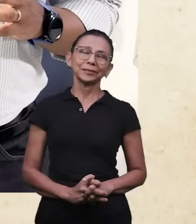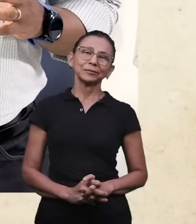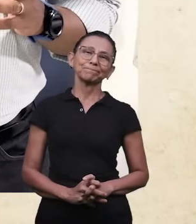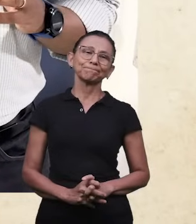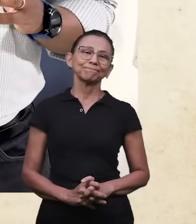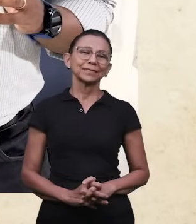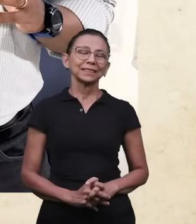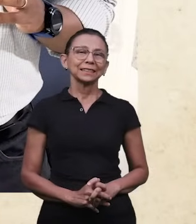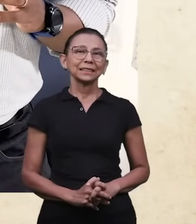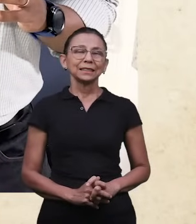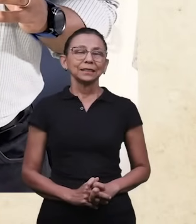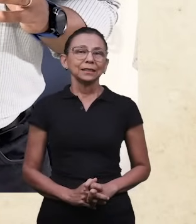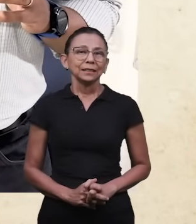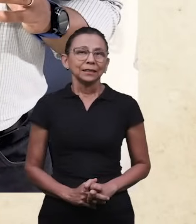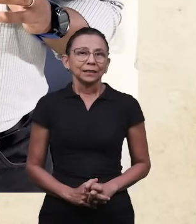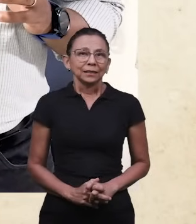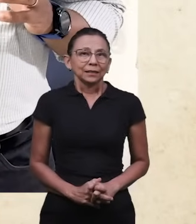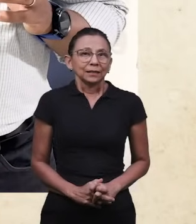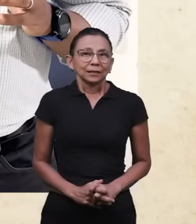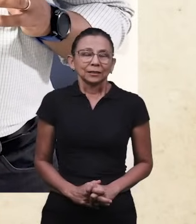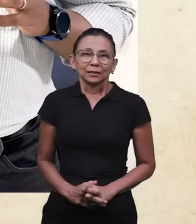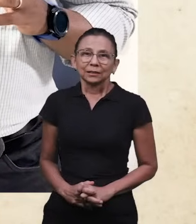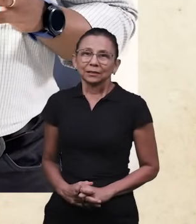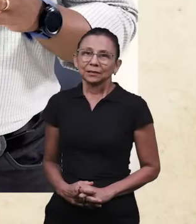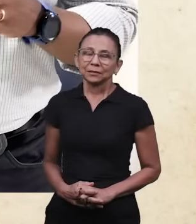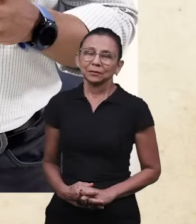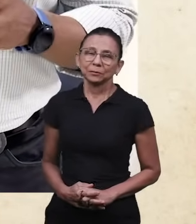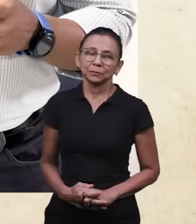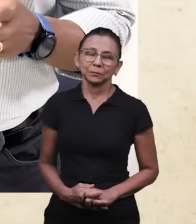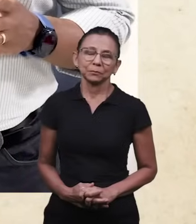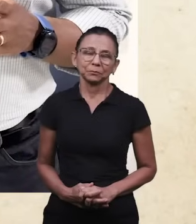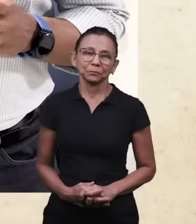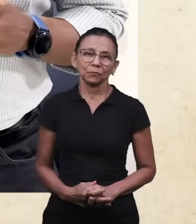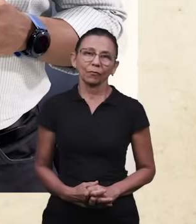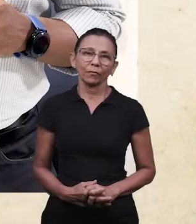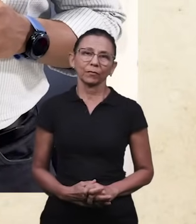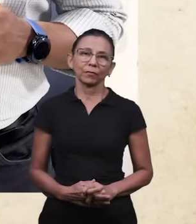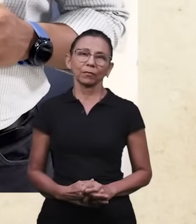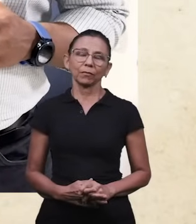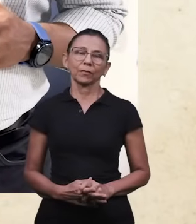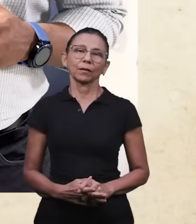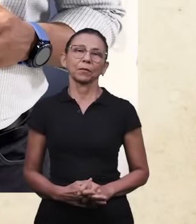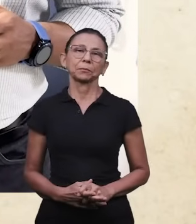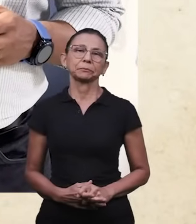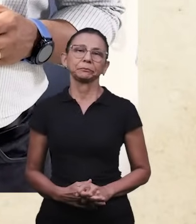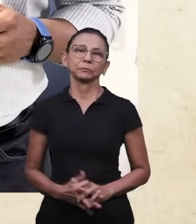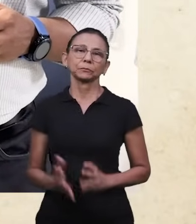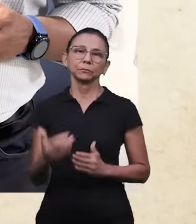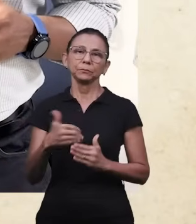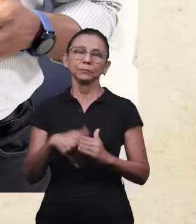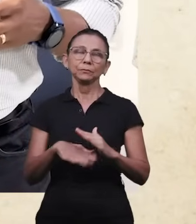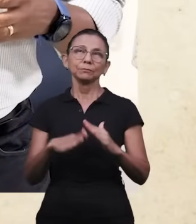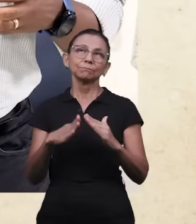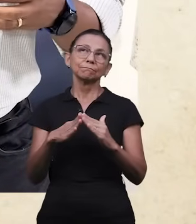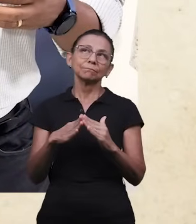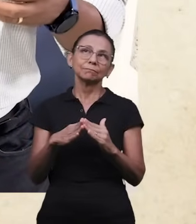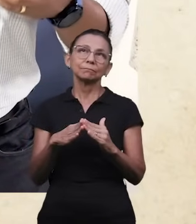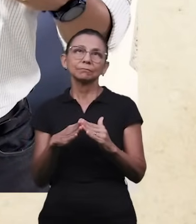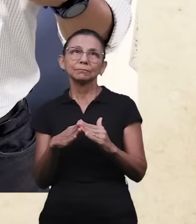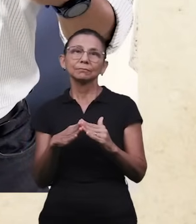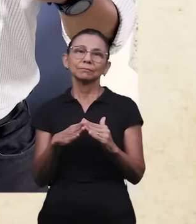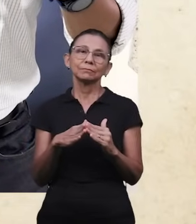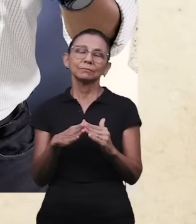vestir uma roupa, na verdade, em que as pessoas vão te enxergar de uma forma que você não é. É como se